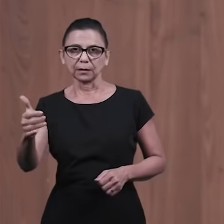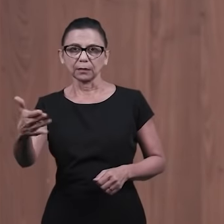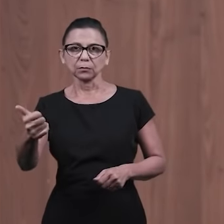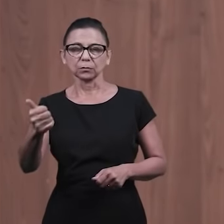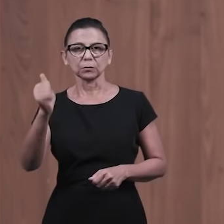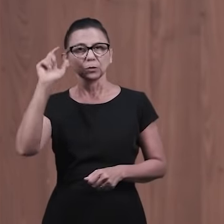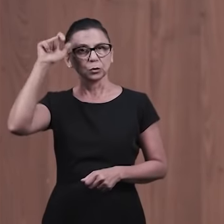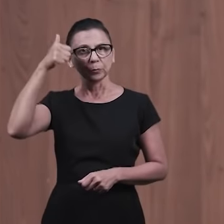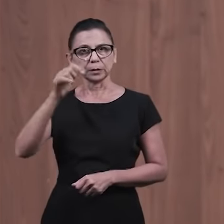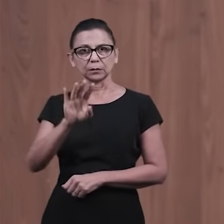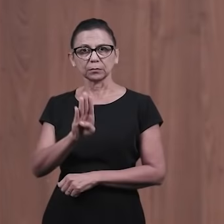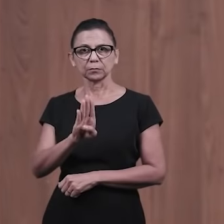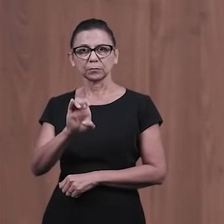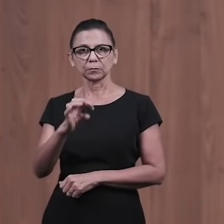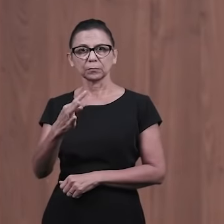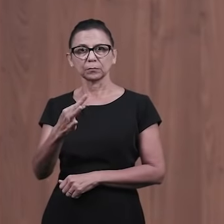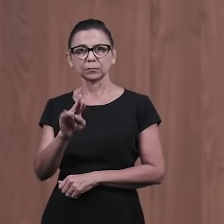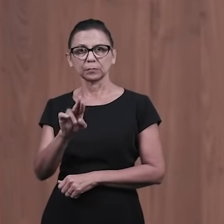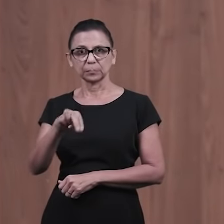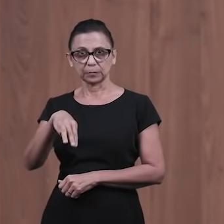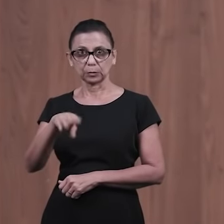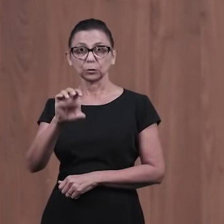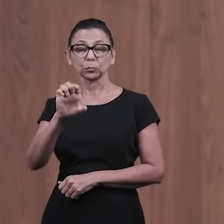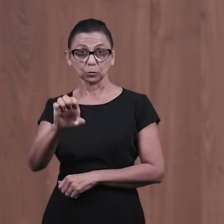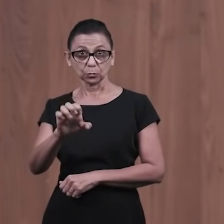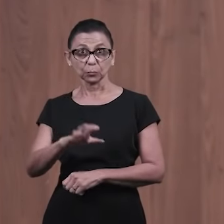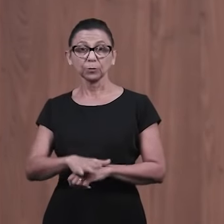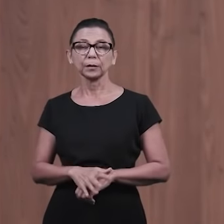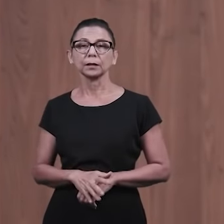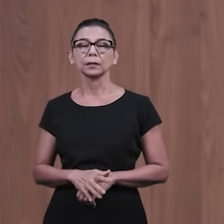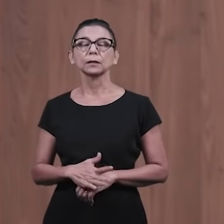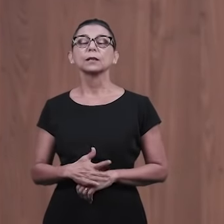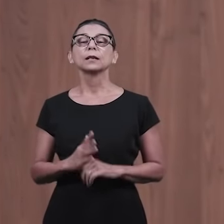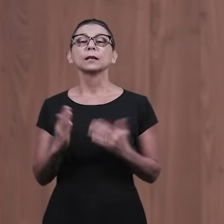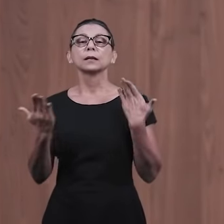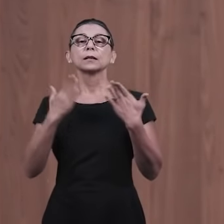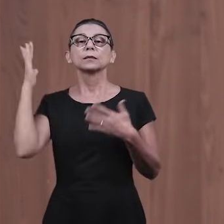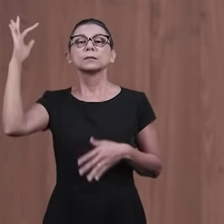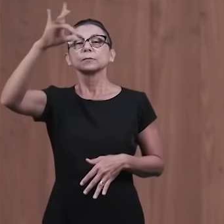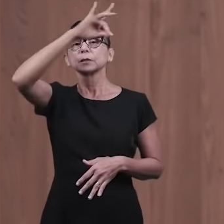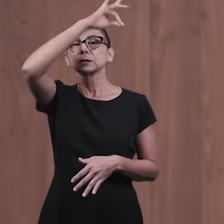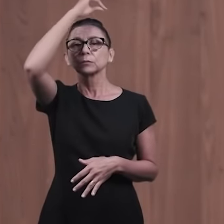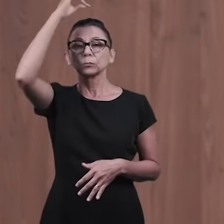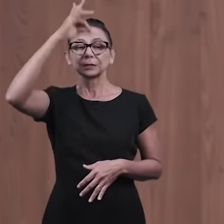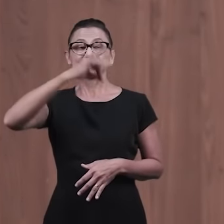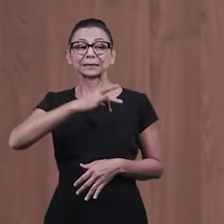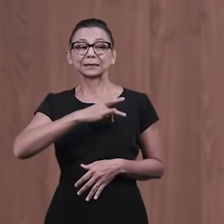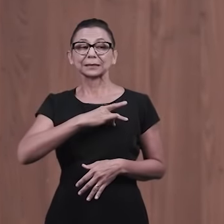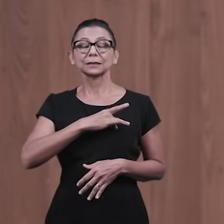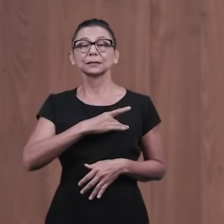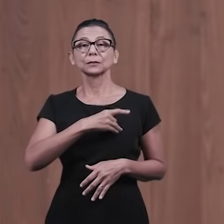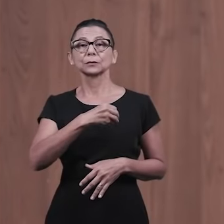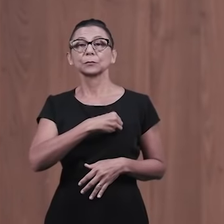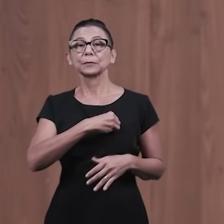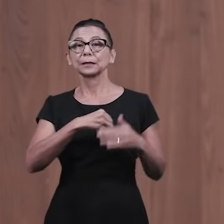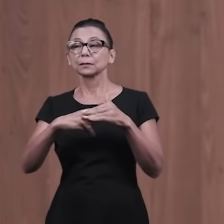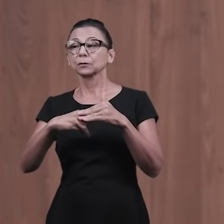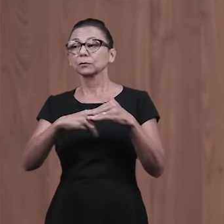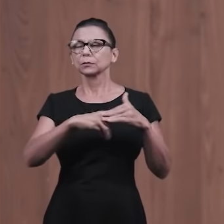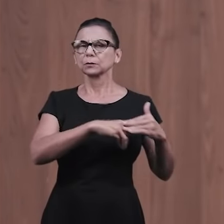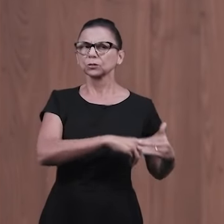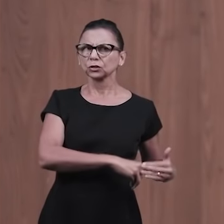profeticamente ele apontava para o Espírito Santo, que protege as nossas vidas do pecado, que nos livra, que nos orienta, que